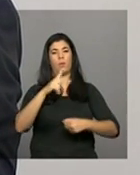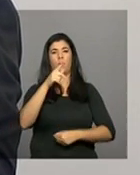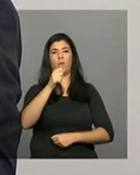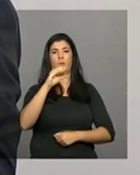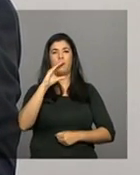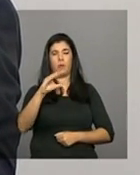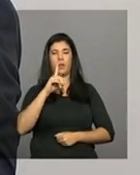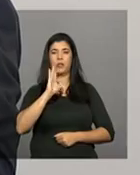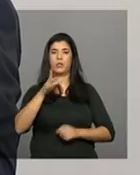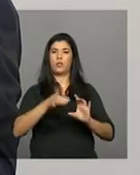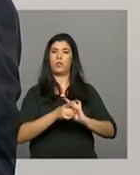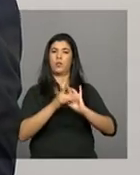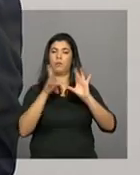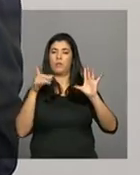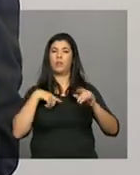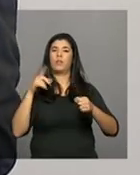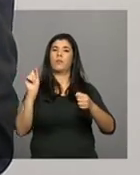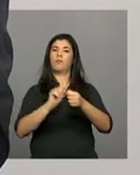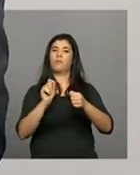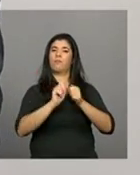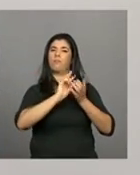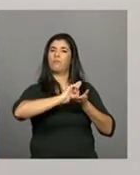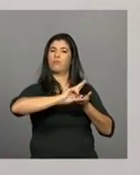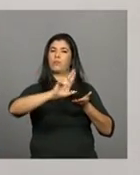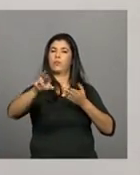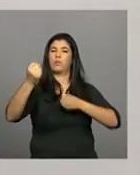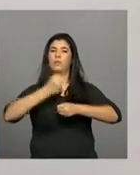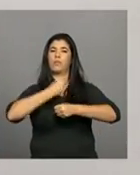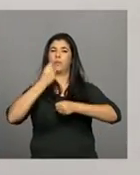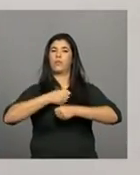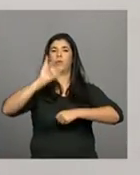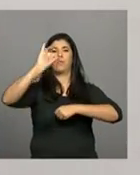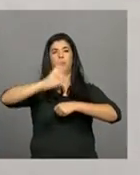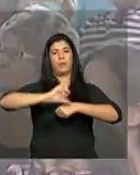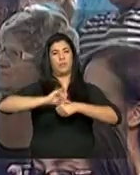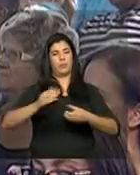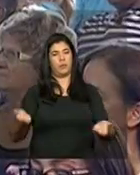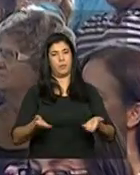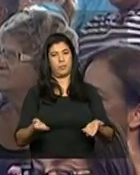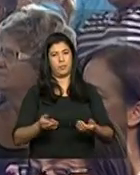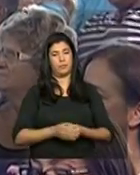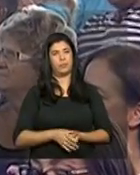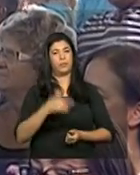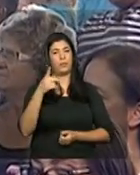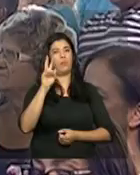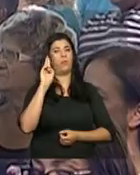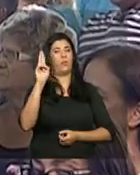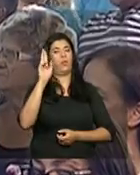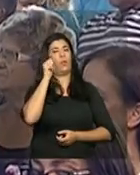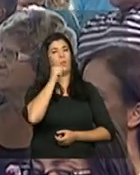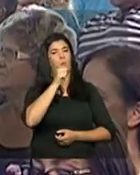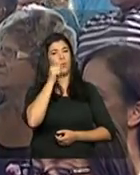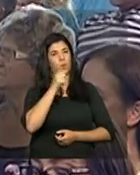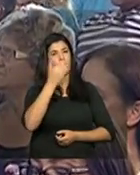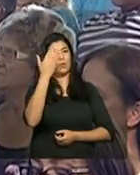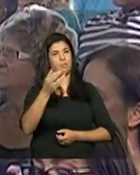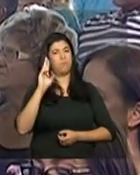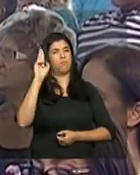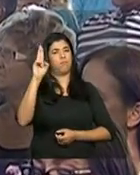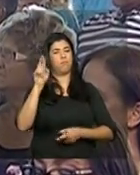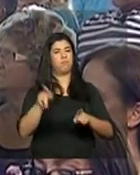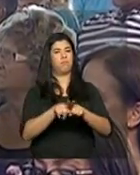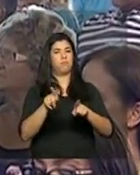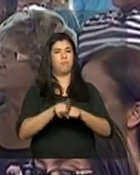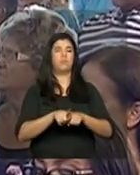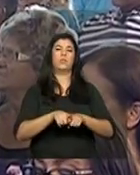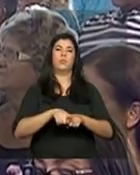e nós estamos executando diversas obras na nossa capital. Autoridades presentes, mulheres da nossa Campo Grande e do